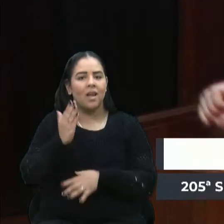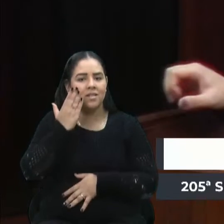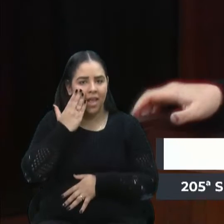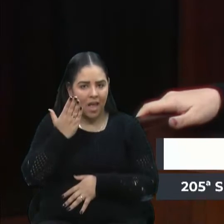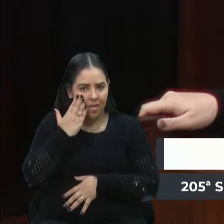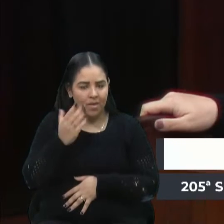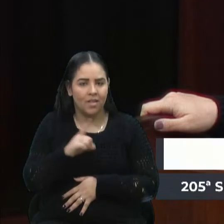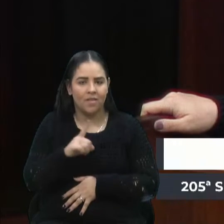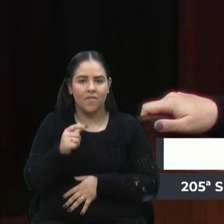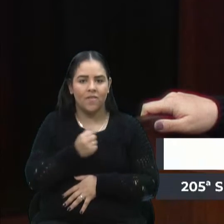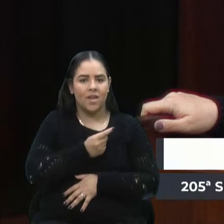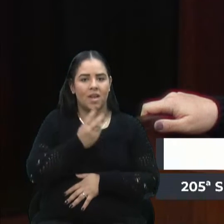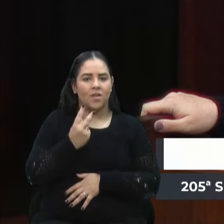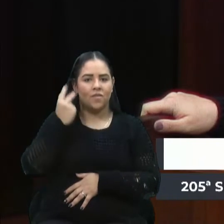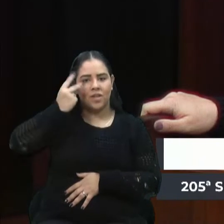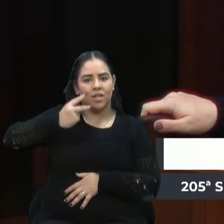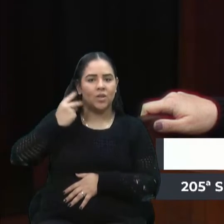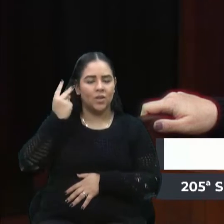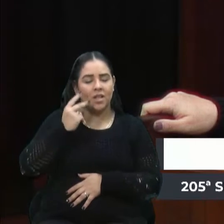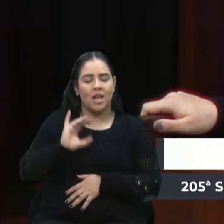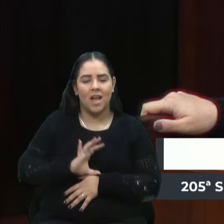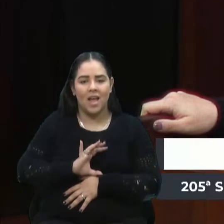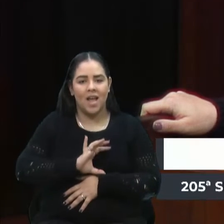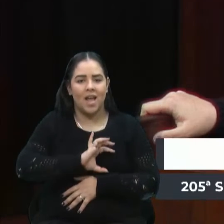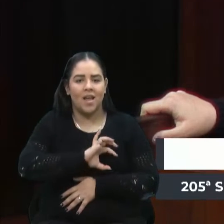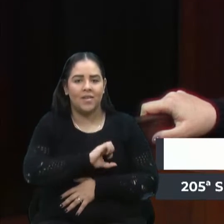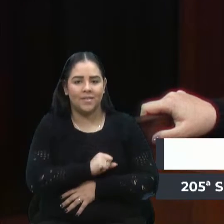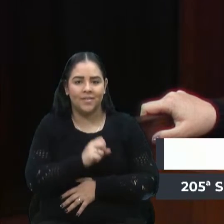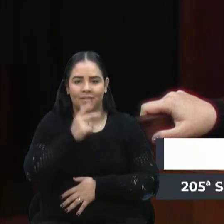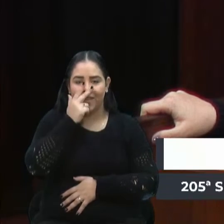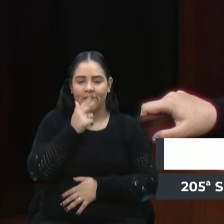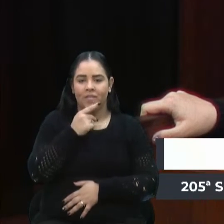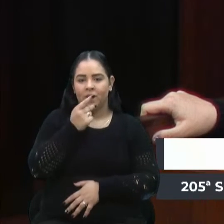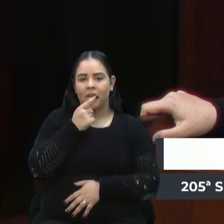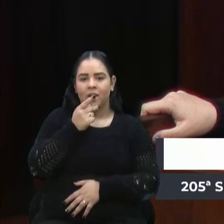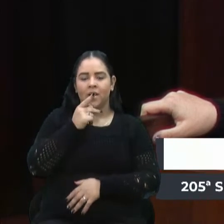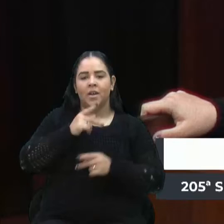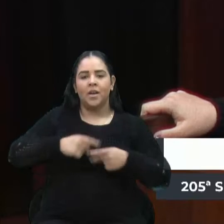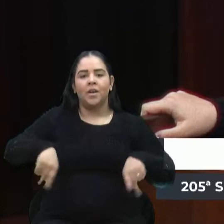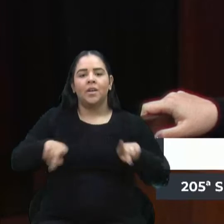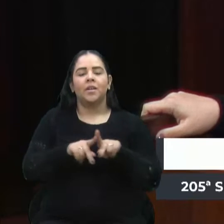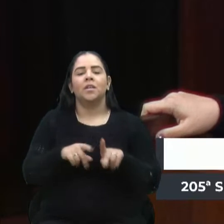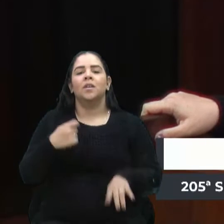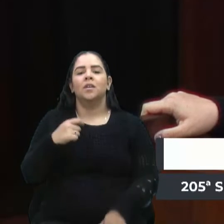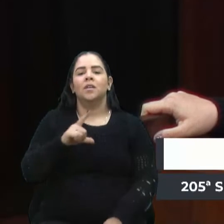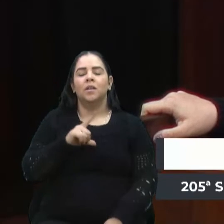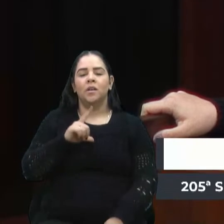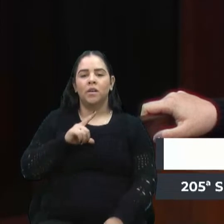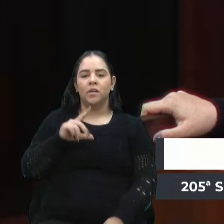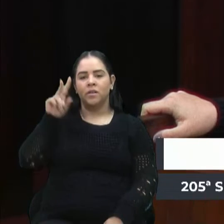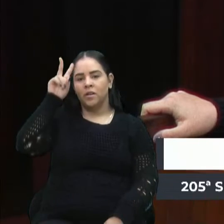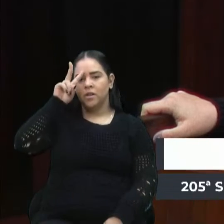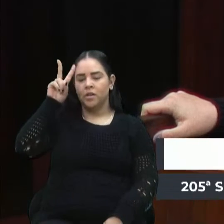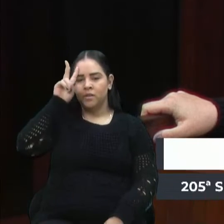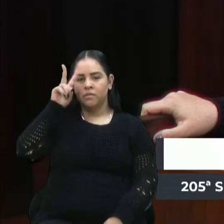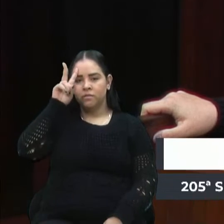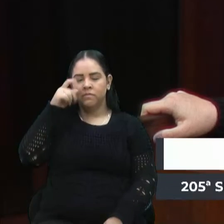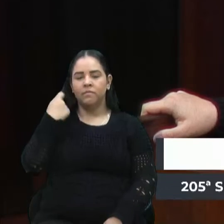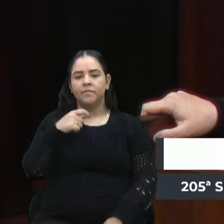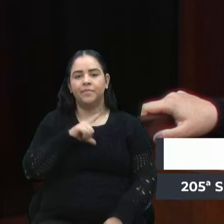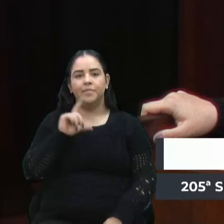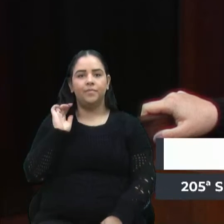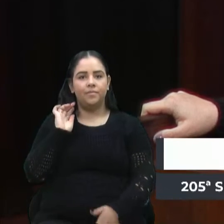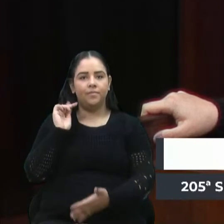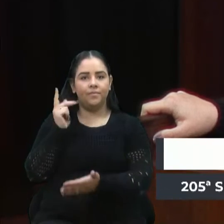outros vereadores, né, são apaixonados, e como foi dito aqui, né, um povo precisa ter memória, um povo precisa ter